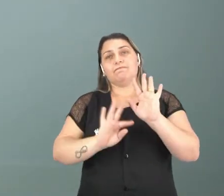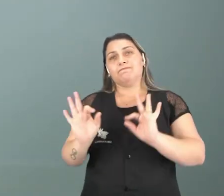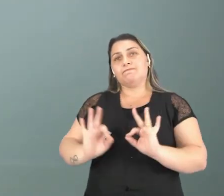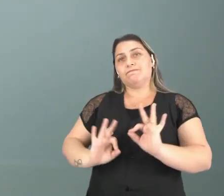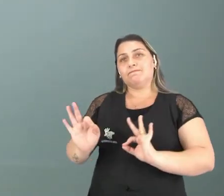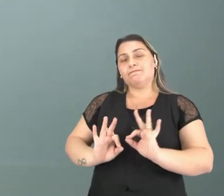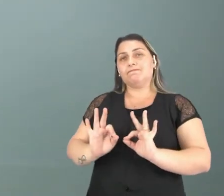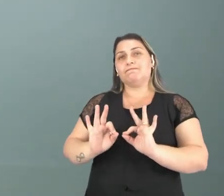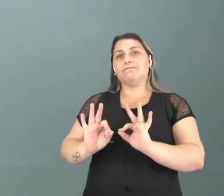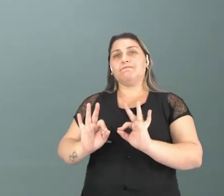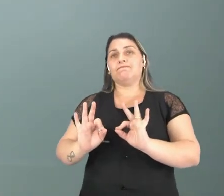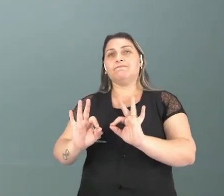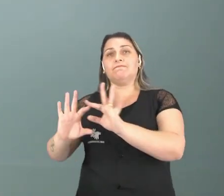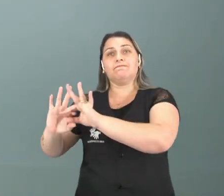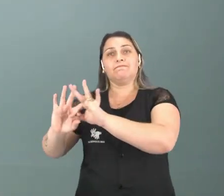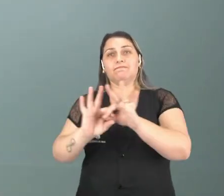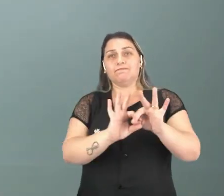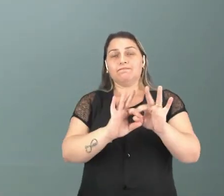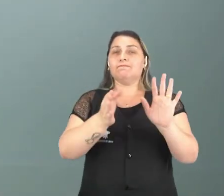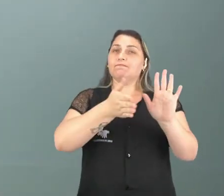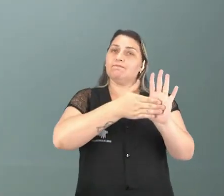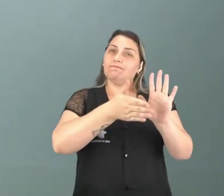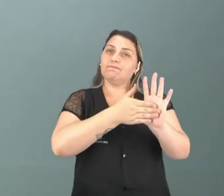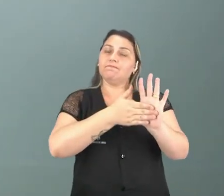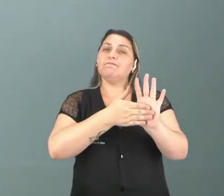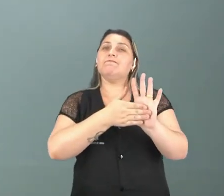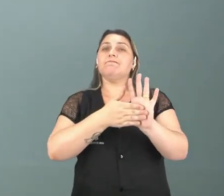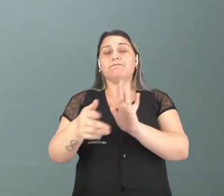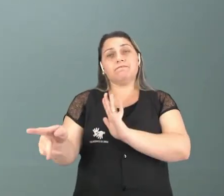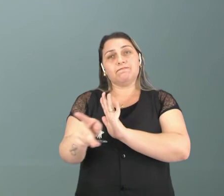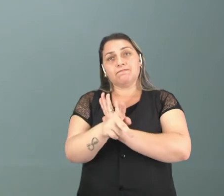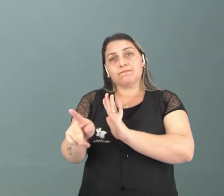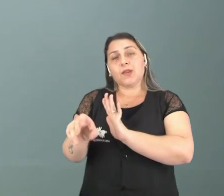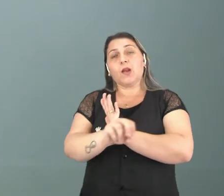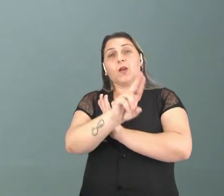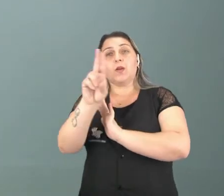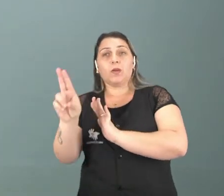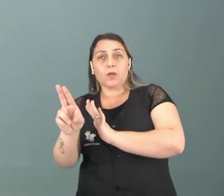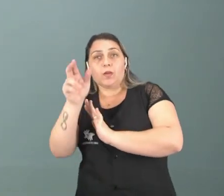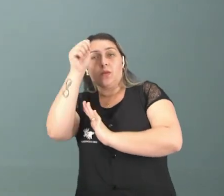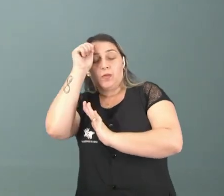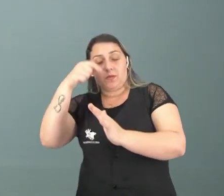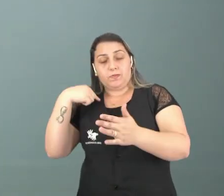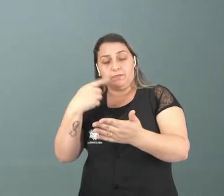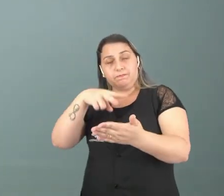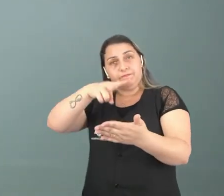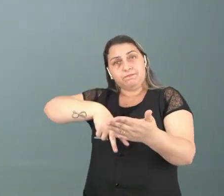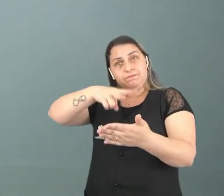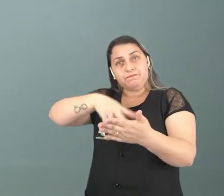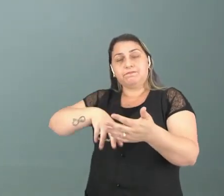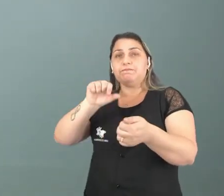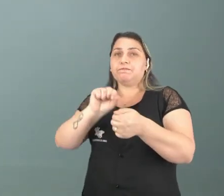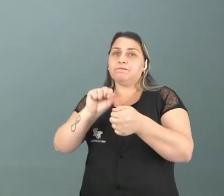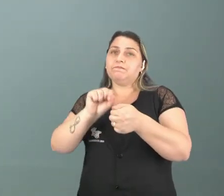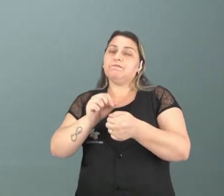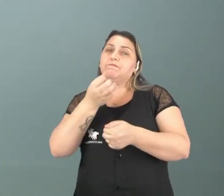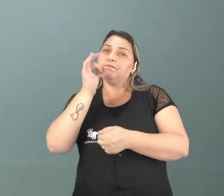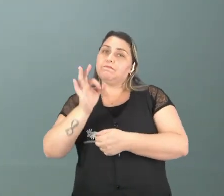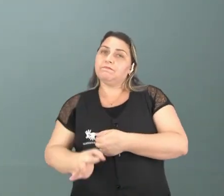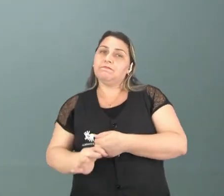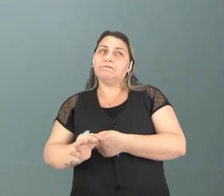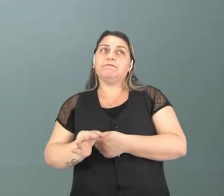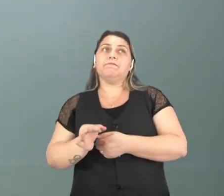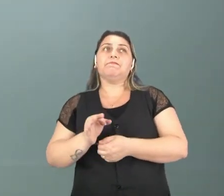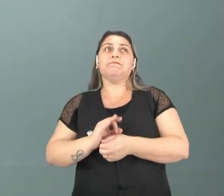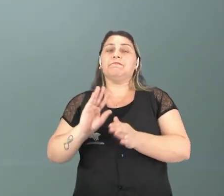organizado e coerente com o que é proposto, seja pelo professor ou até a obra que a gente está lendo, a gente fazer de maneira adequada e não